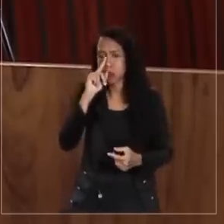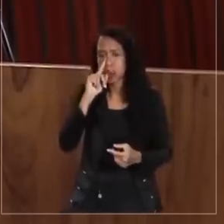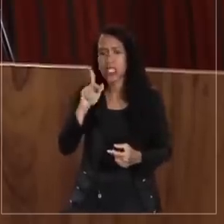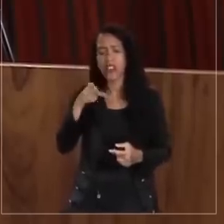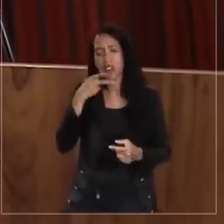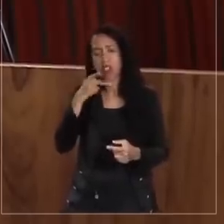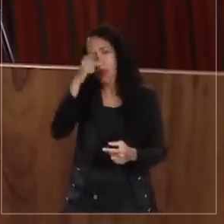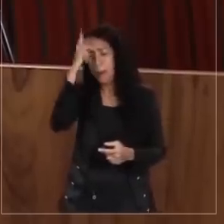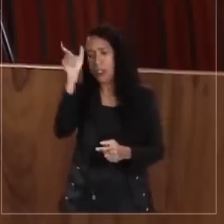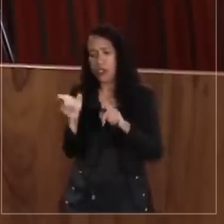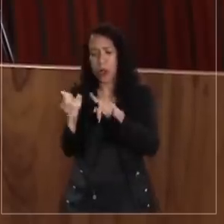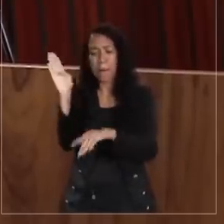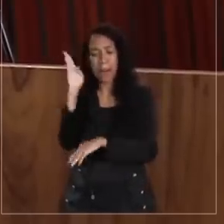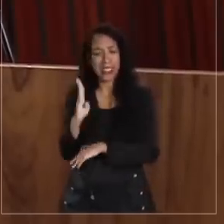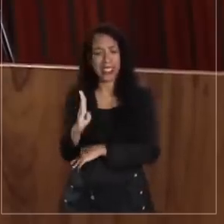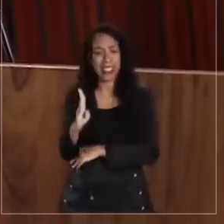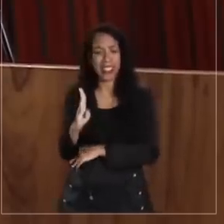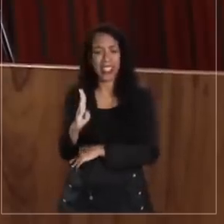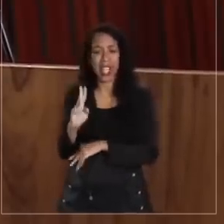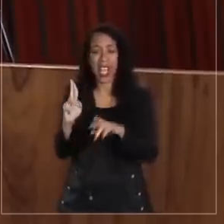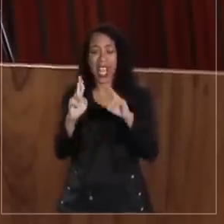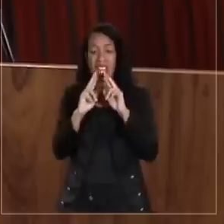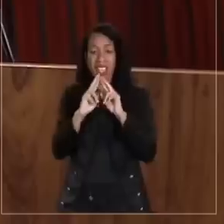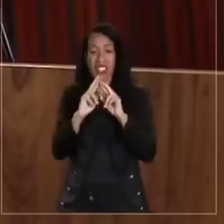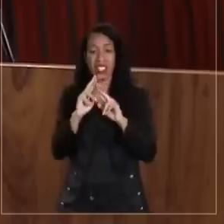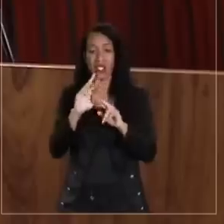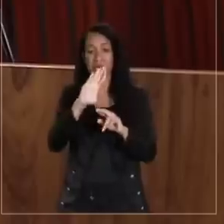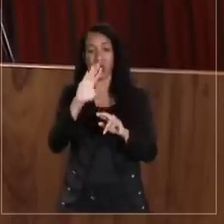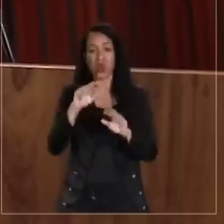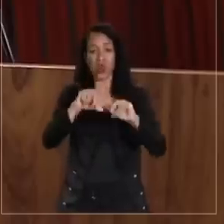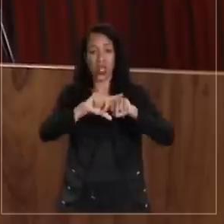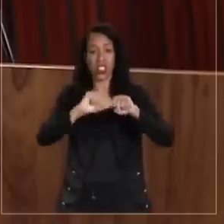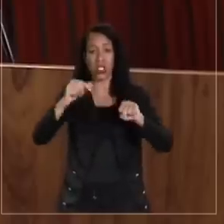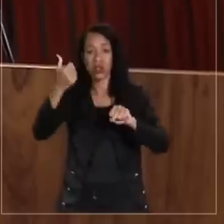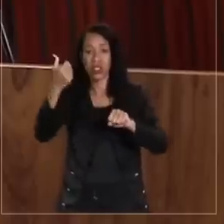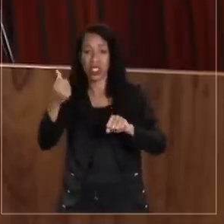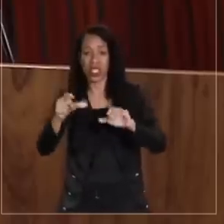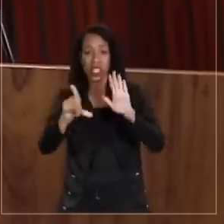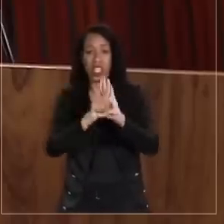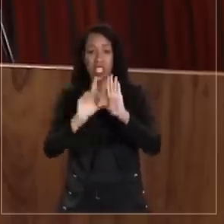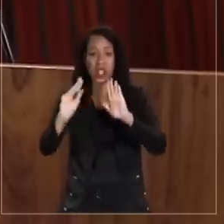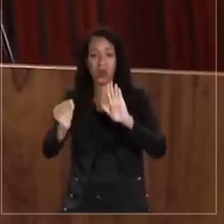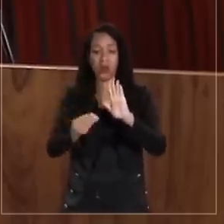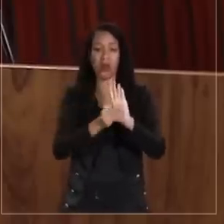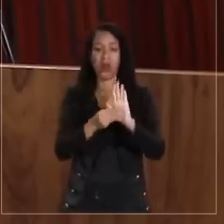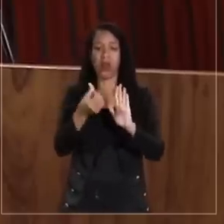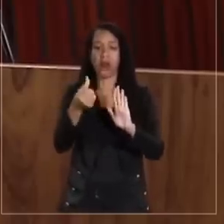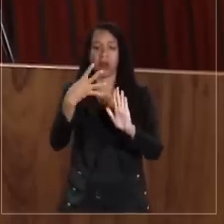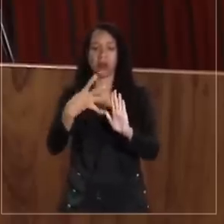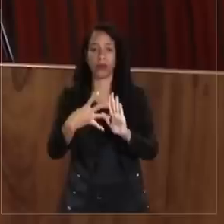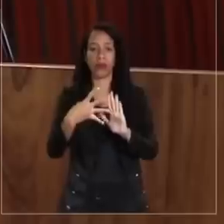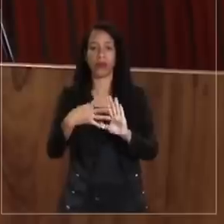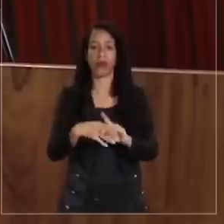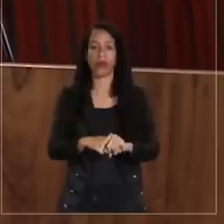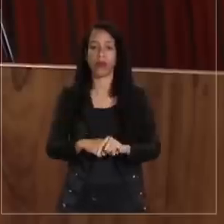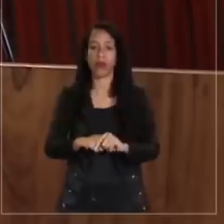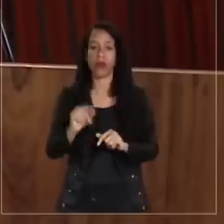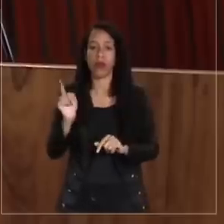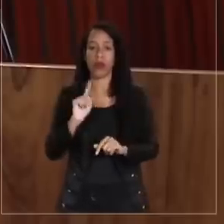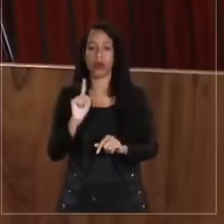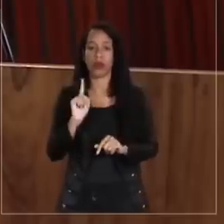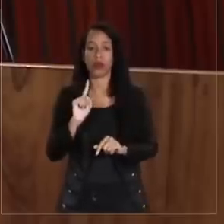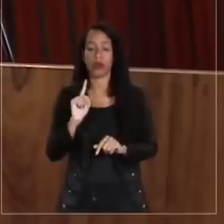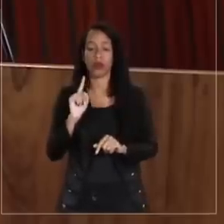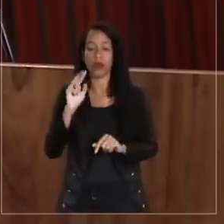legislador brasileiro no inciso 16 do artigo 22 da Lei Complementar 64, não